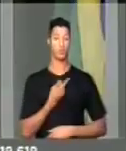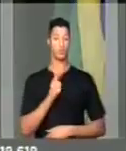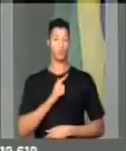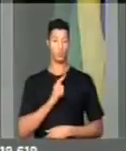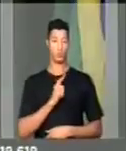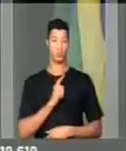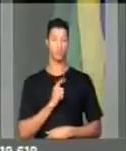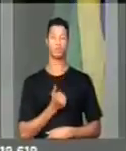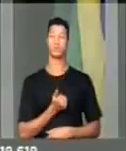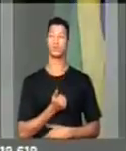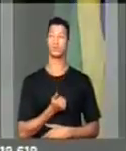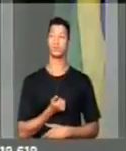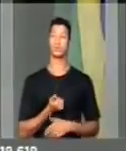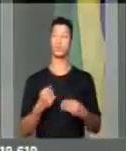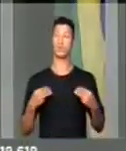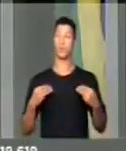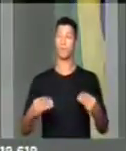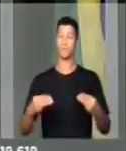temos